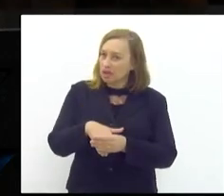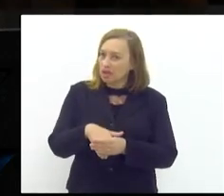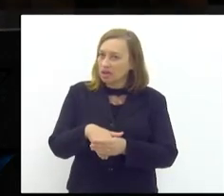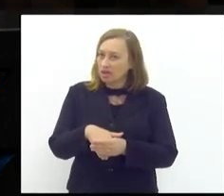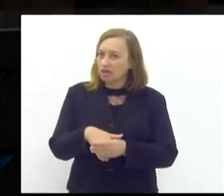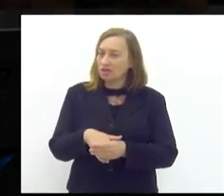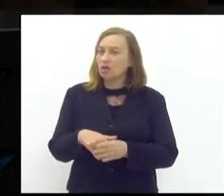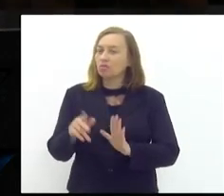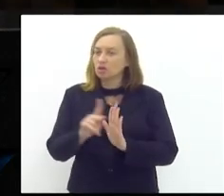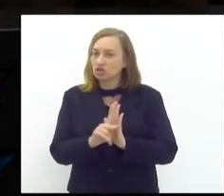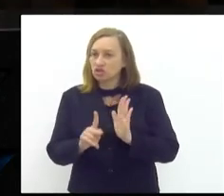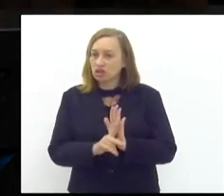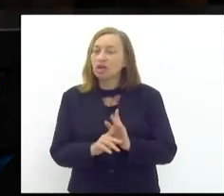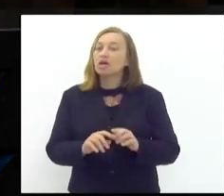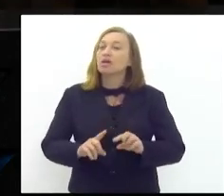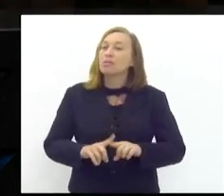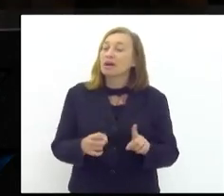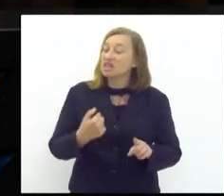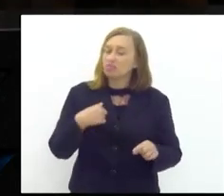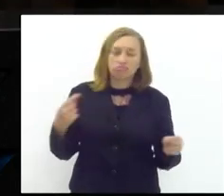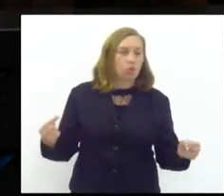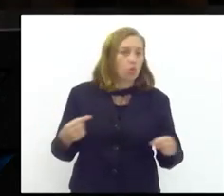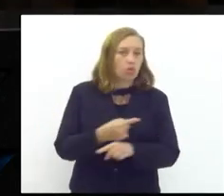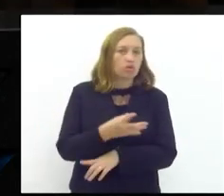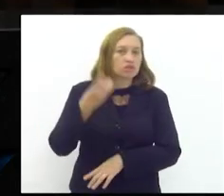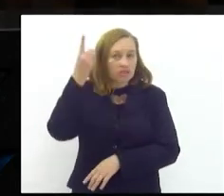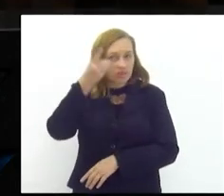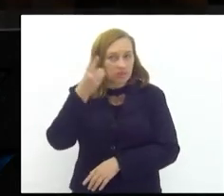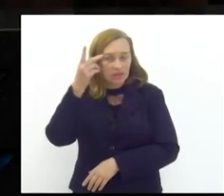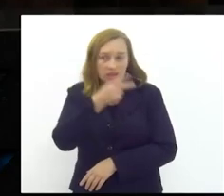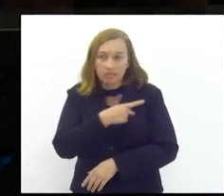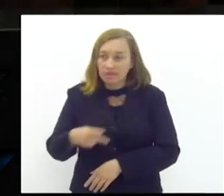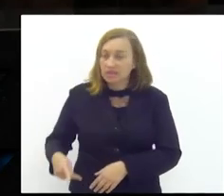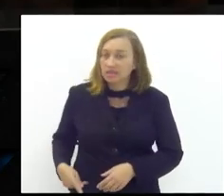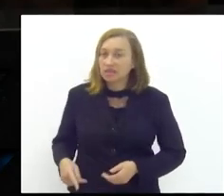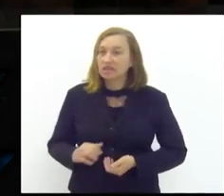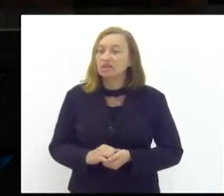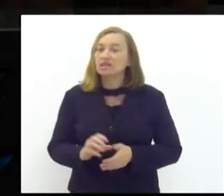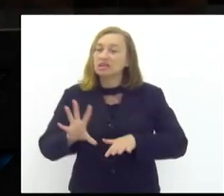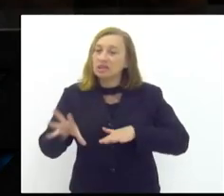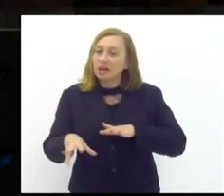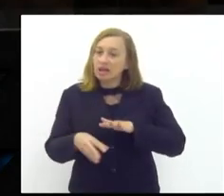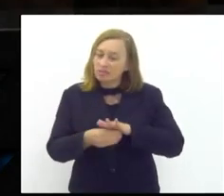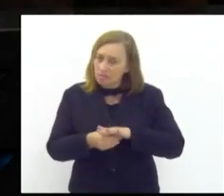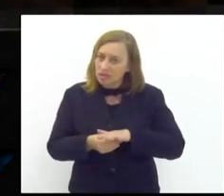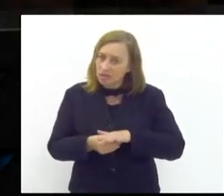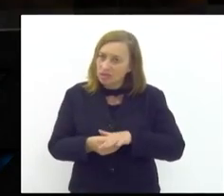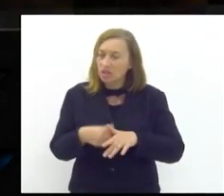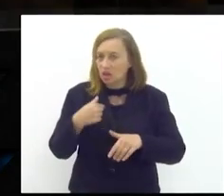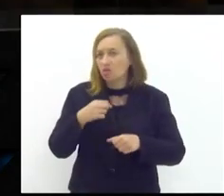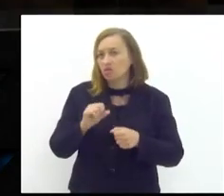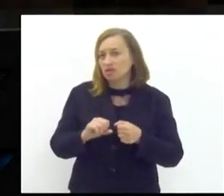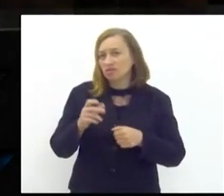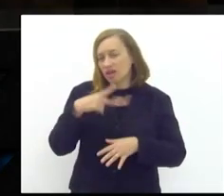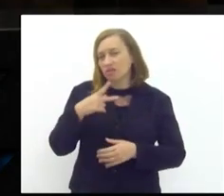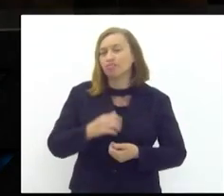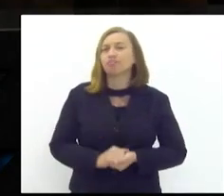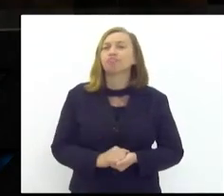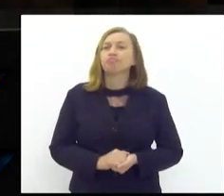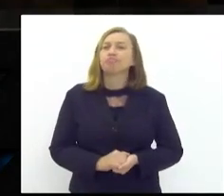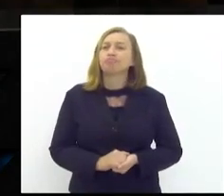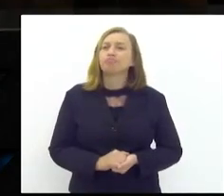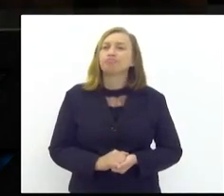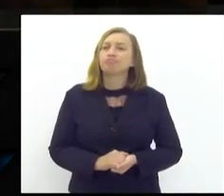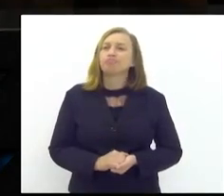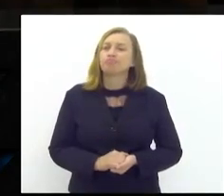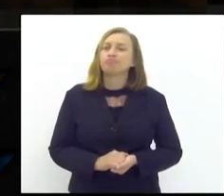etc mas Eu discordo Deputado da presidente da emenda que fiz dizendo o seguinte